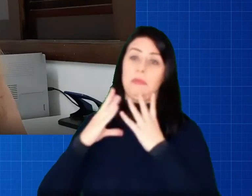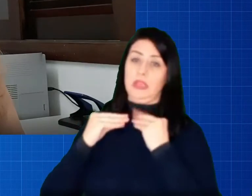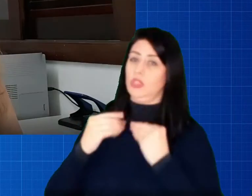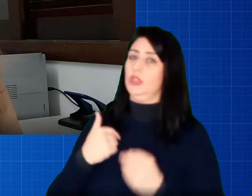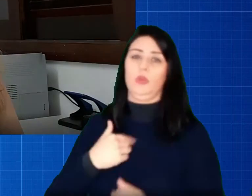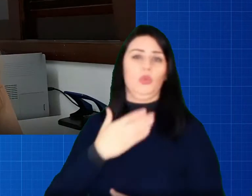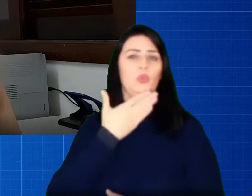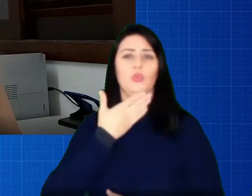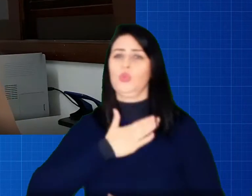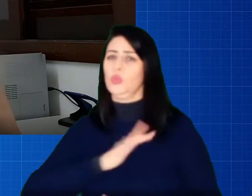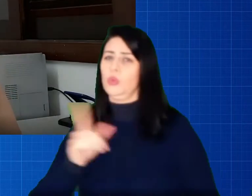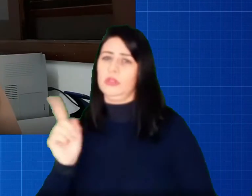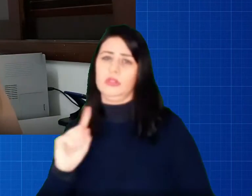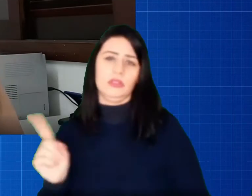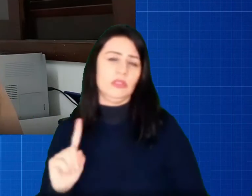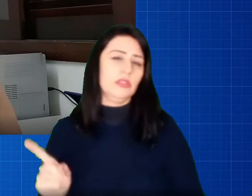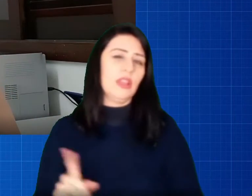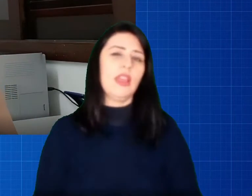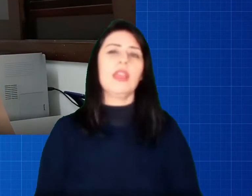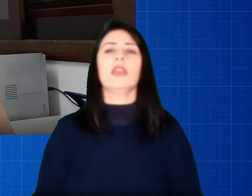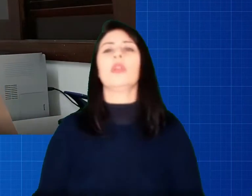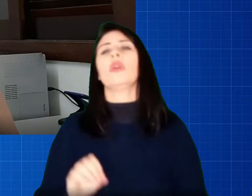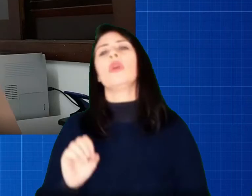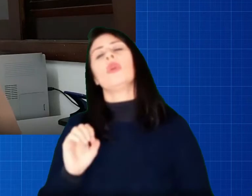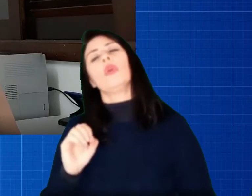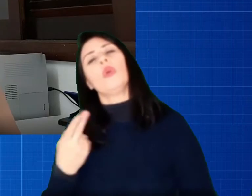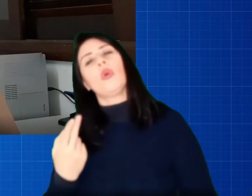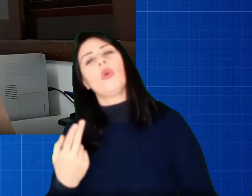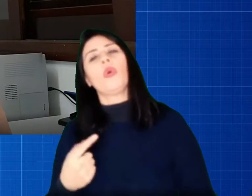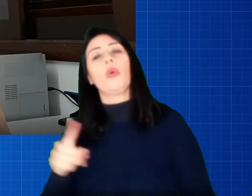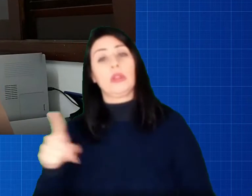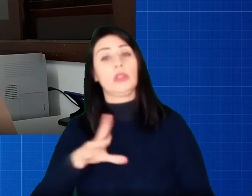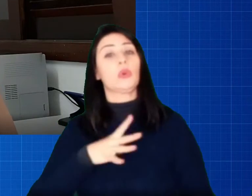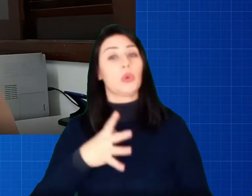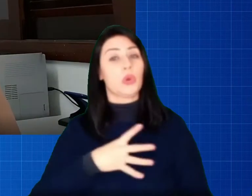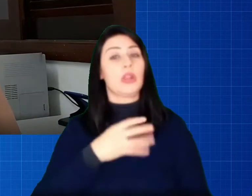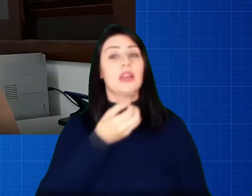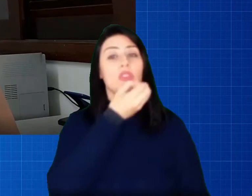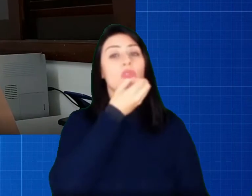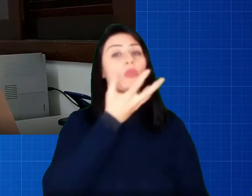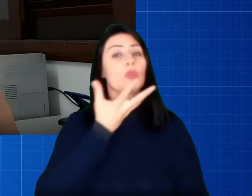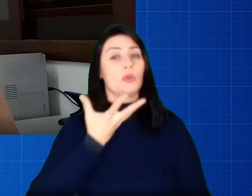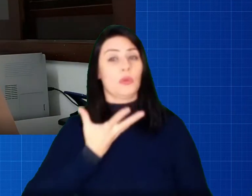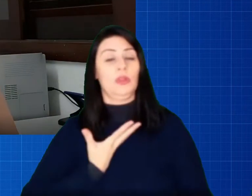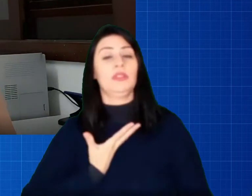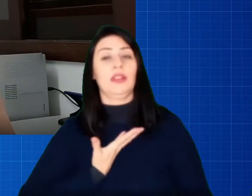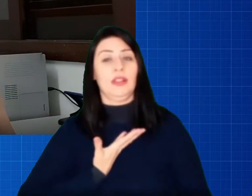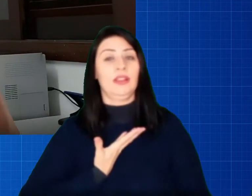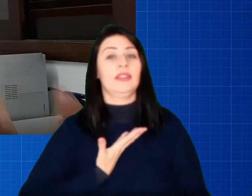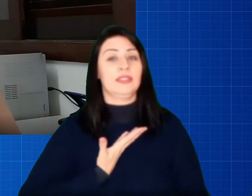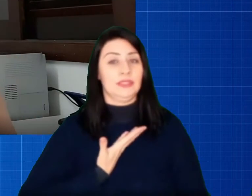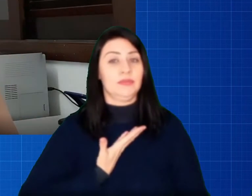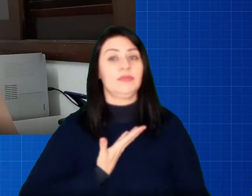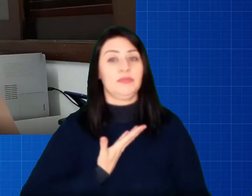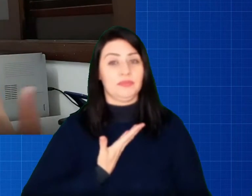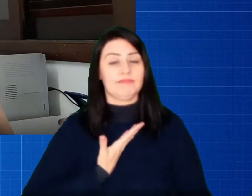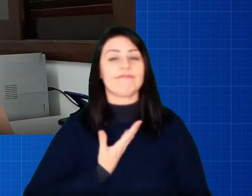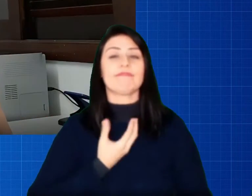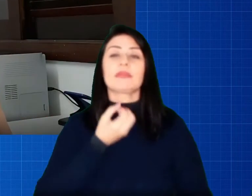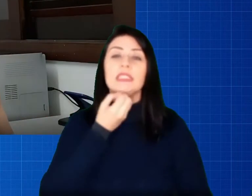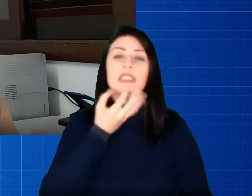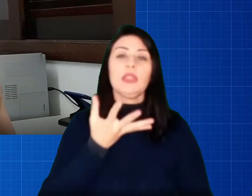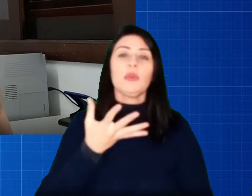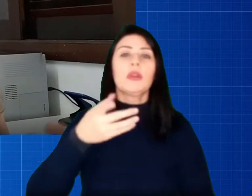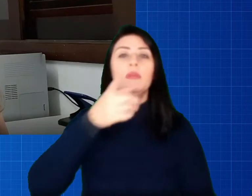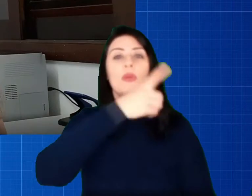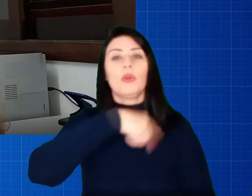né, o fulano de tal mexeu, eu não gostei, ou, né, tem coragem